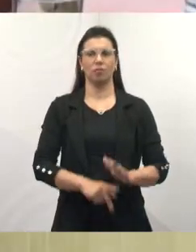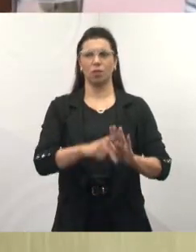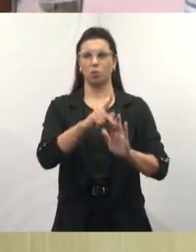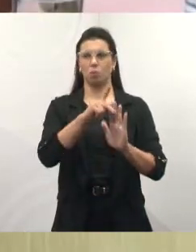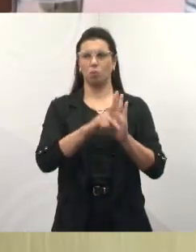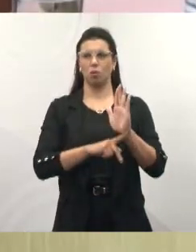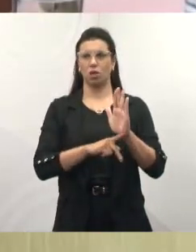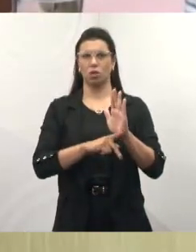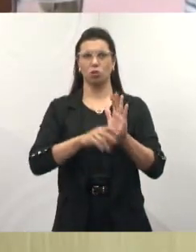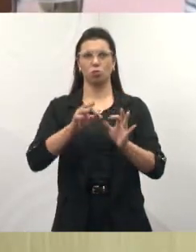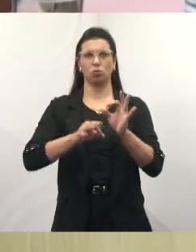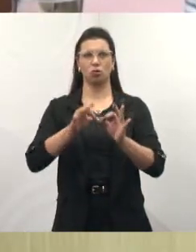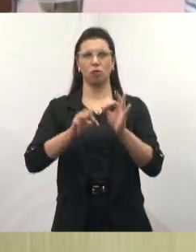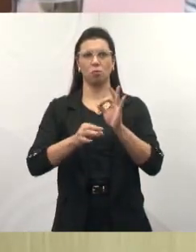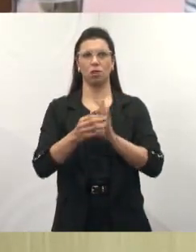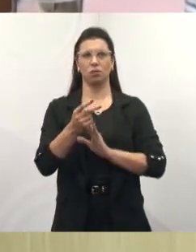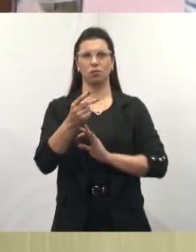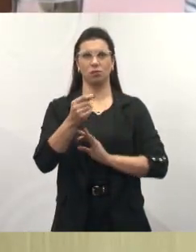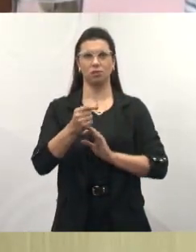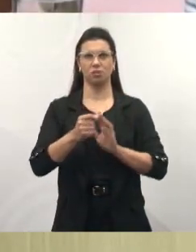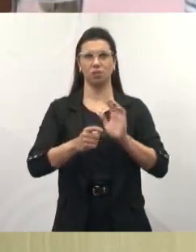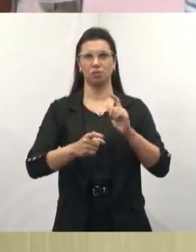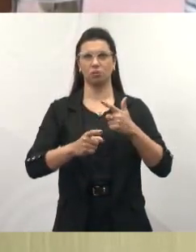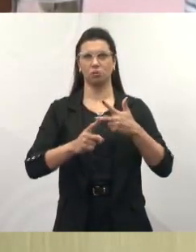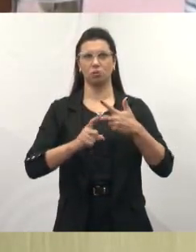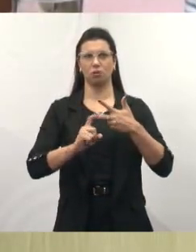Processo de julgamento de contas do Executivo.